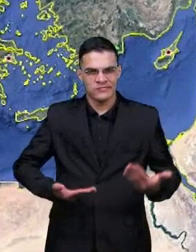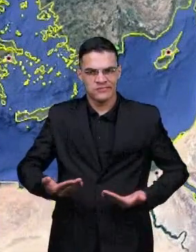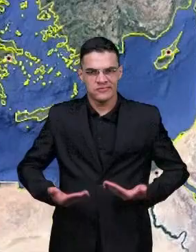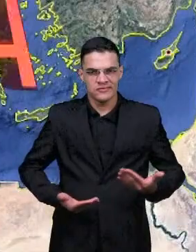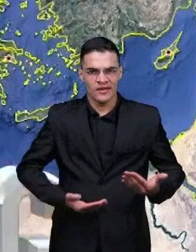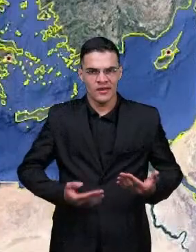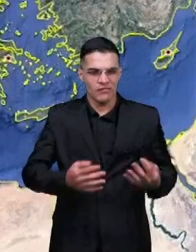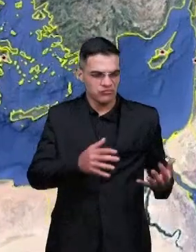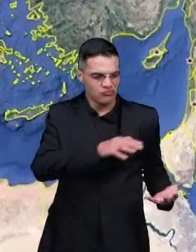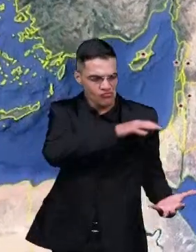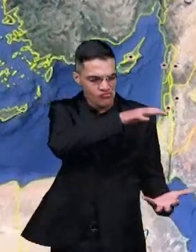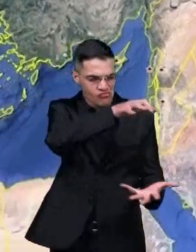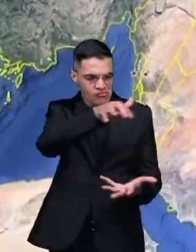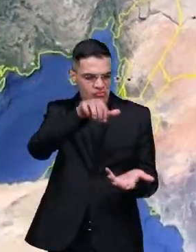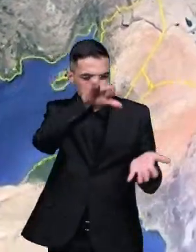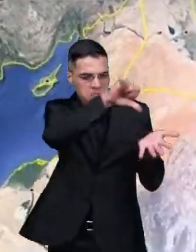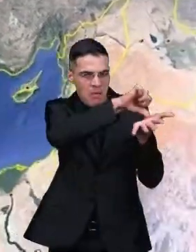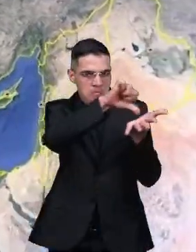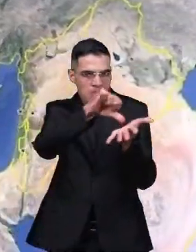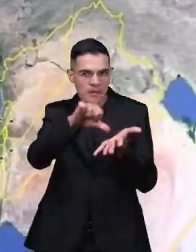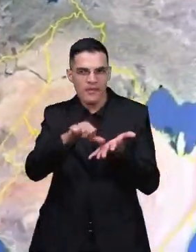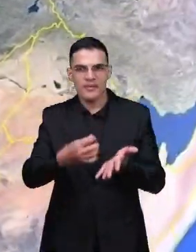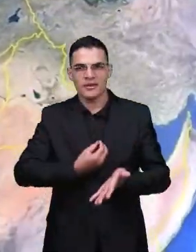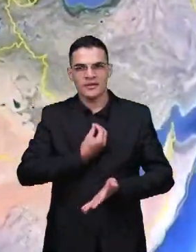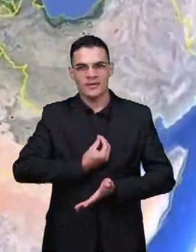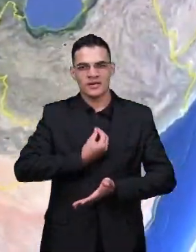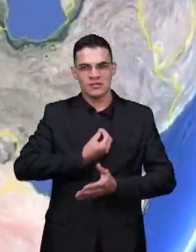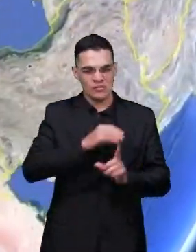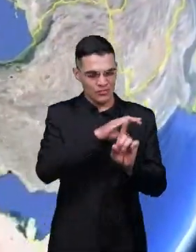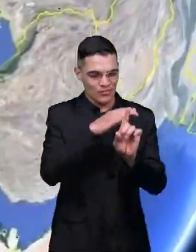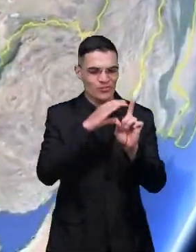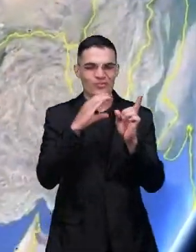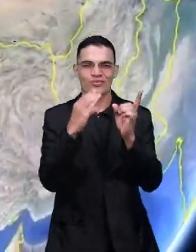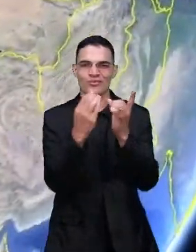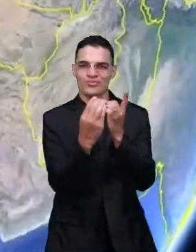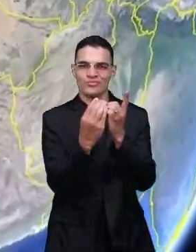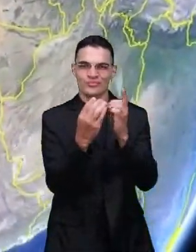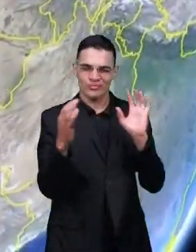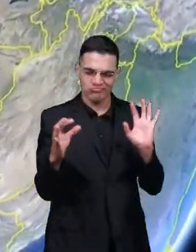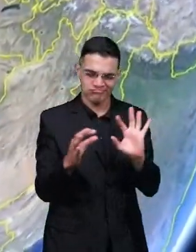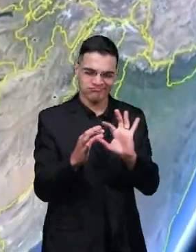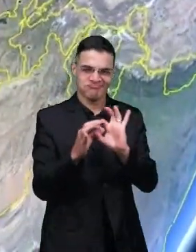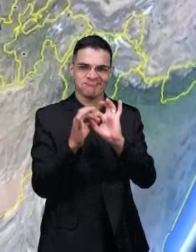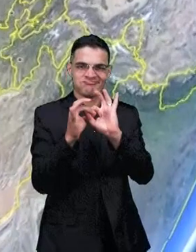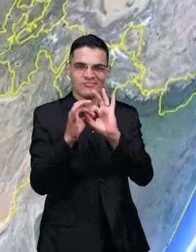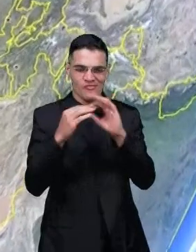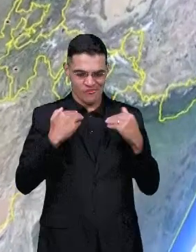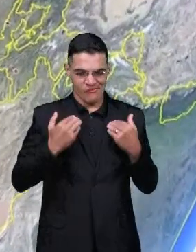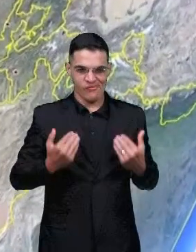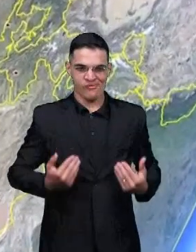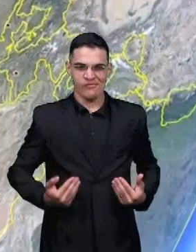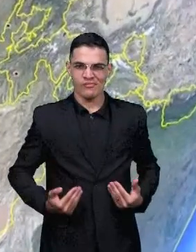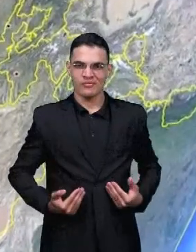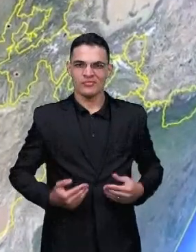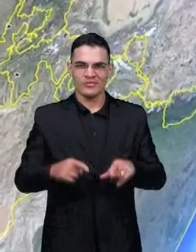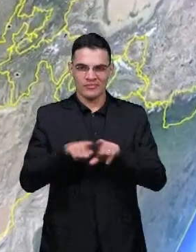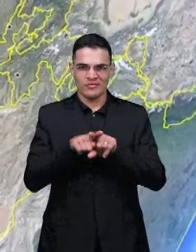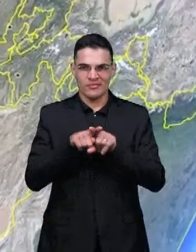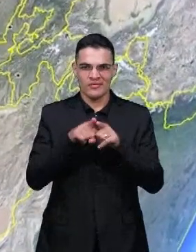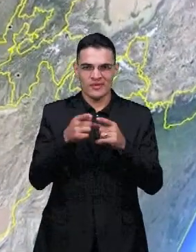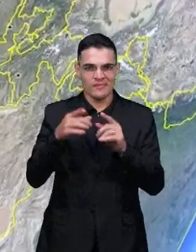Todas as partes do mundo participam de um mesmo culto, em conjunto, no mesmo corpo e no mesmo